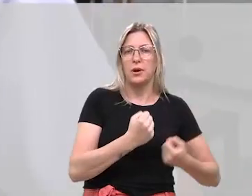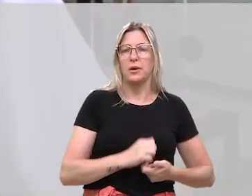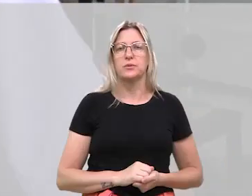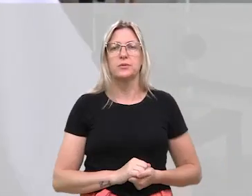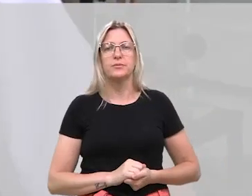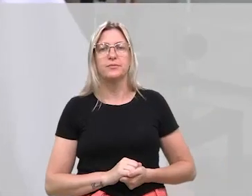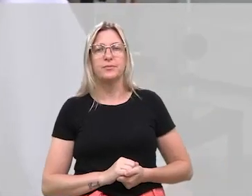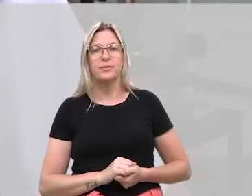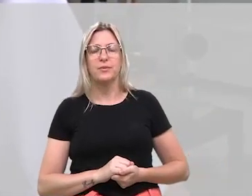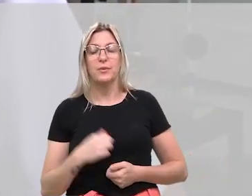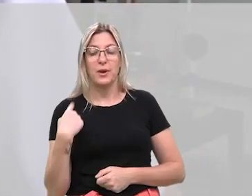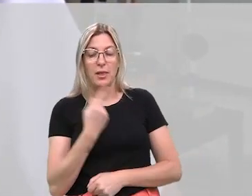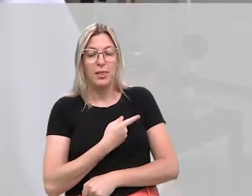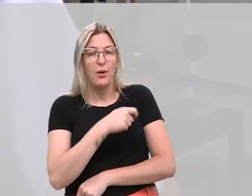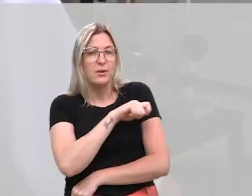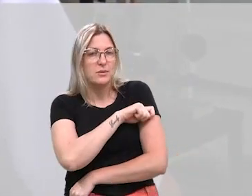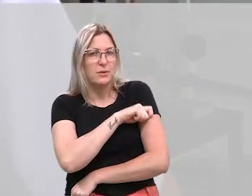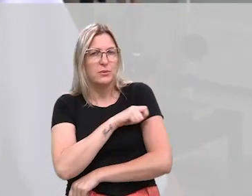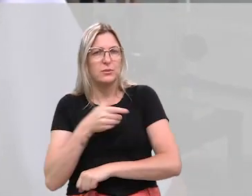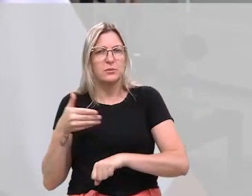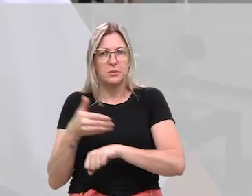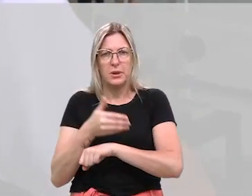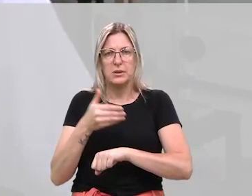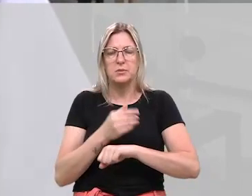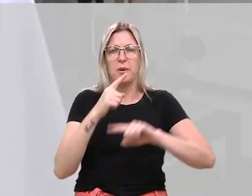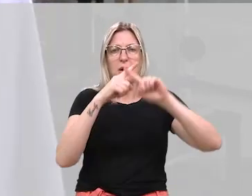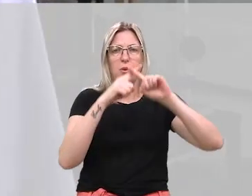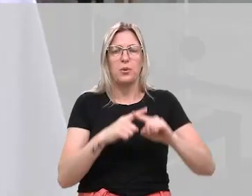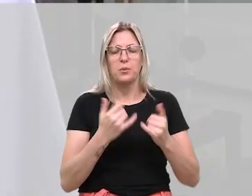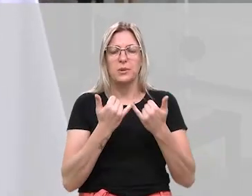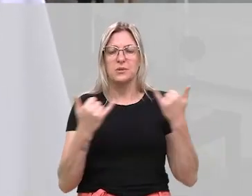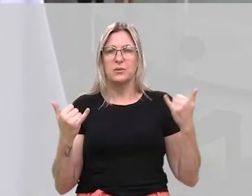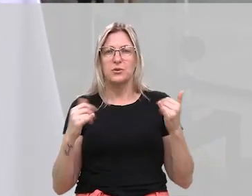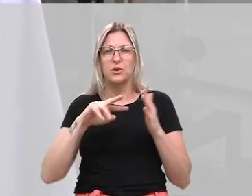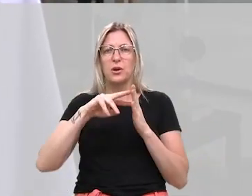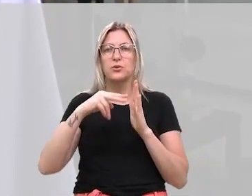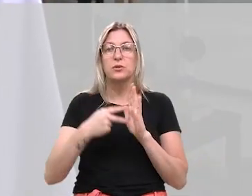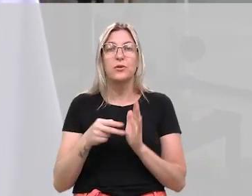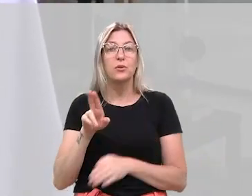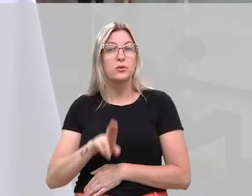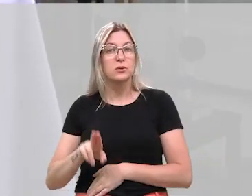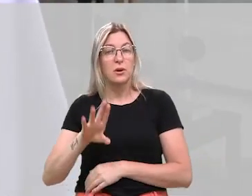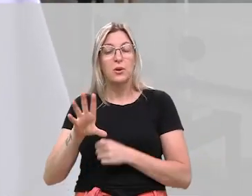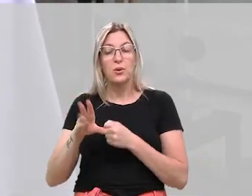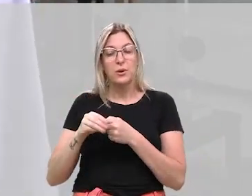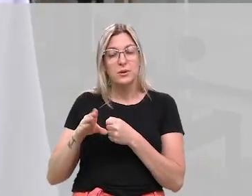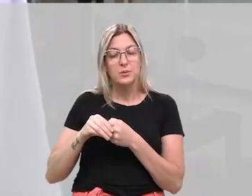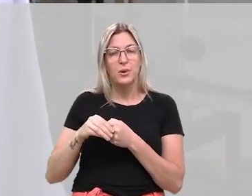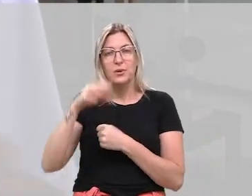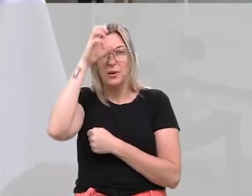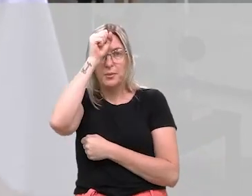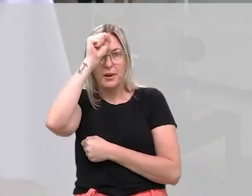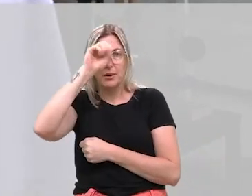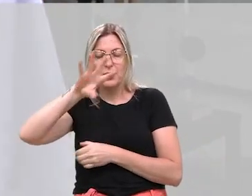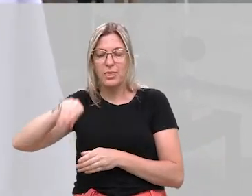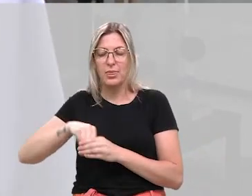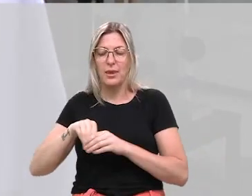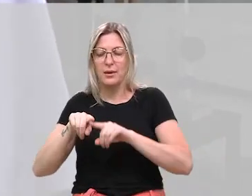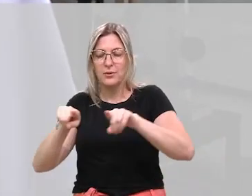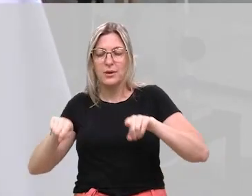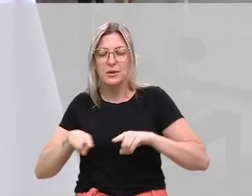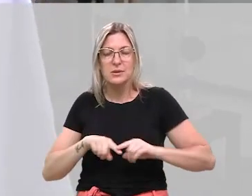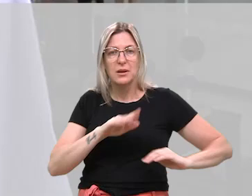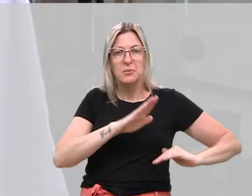Bom, como aluno, poder participar de uma competição de eficiência energética é você poder pegar o conhecimento de sala de aula e aplicar na vida real. Ou seja,